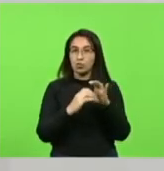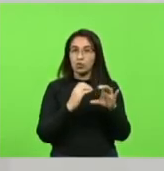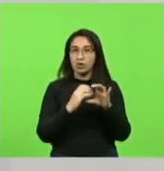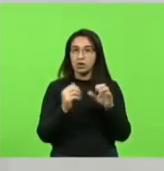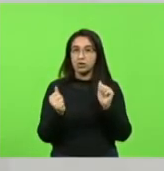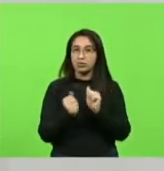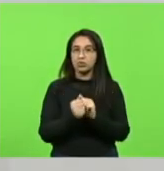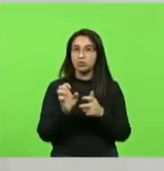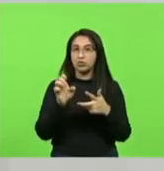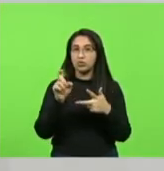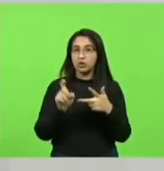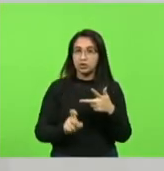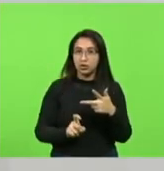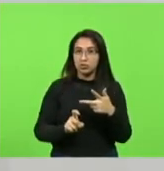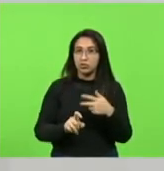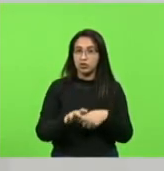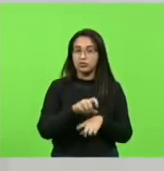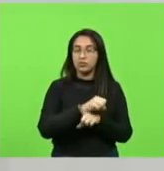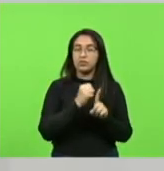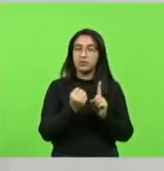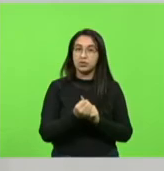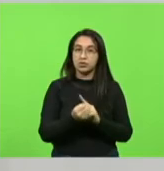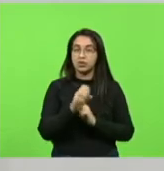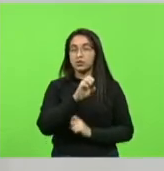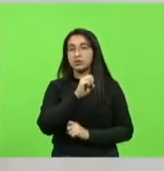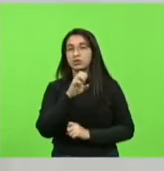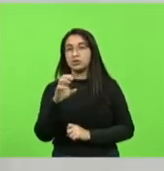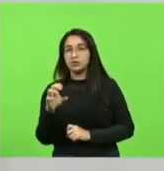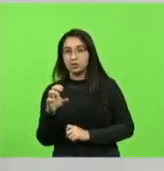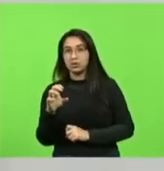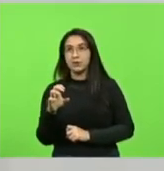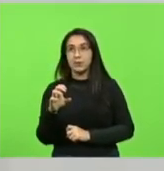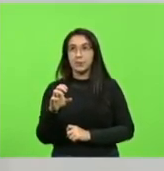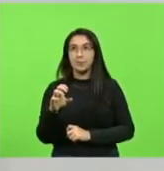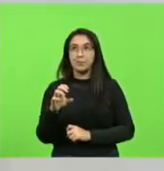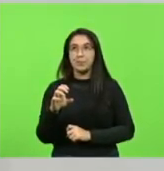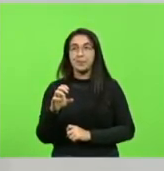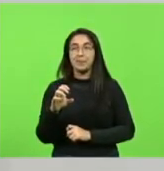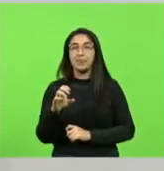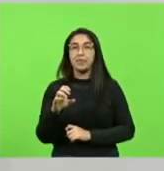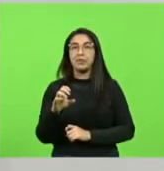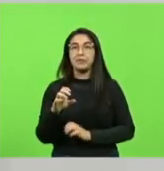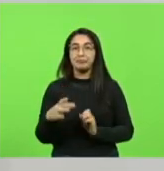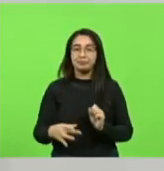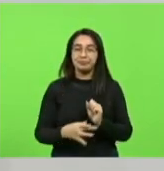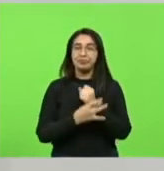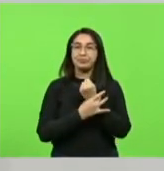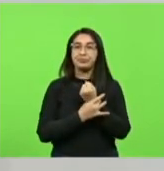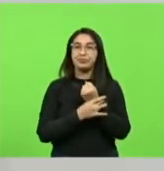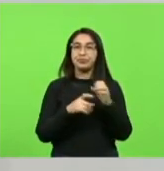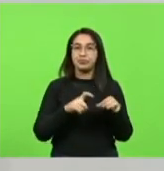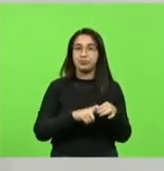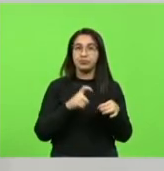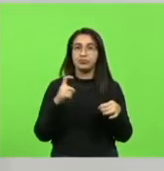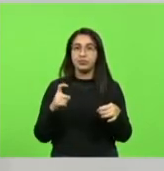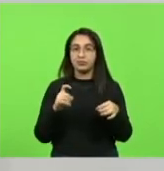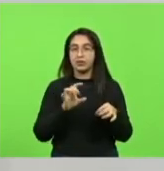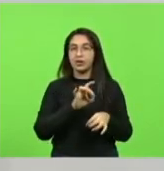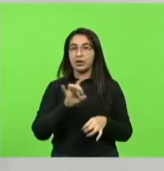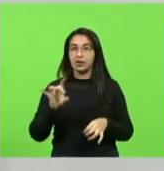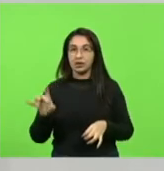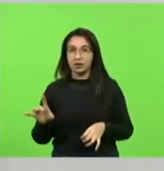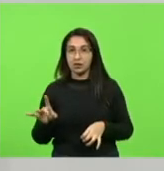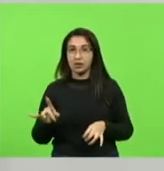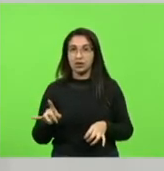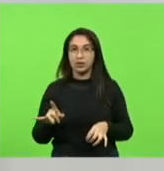e com a sociedade catarinense que assegure a nossa independência e mantenha a grandeza